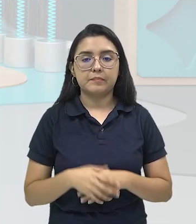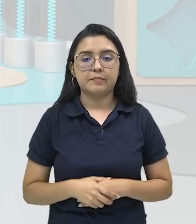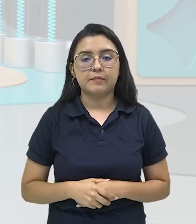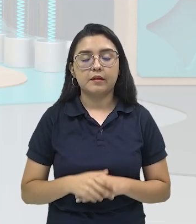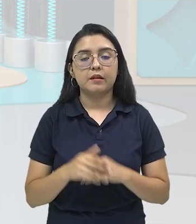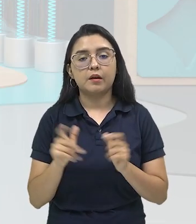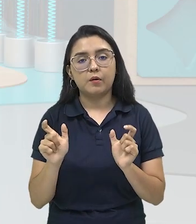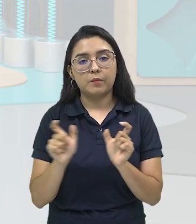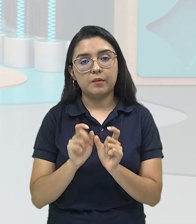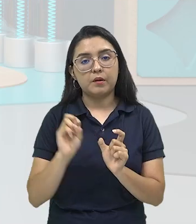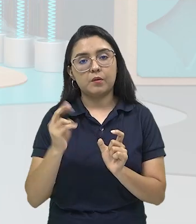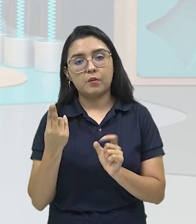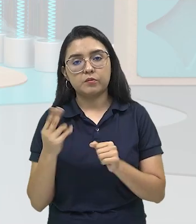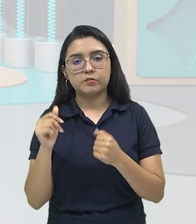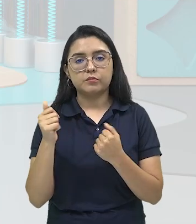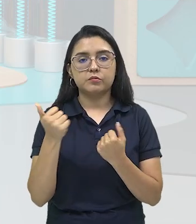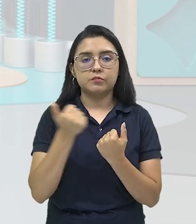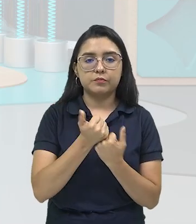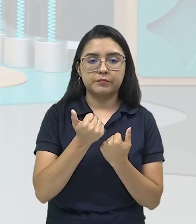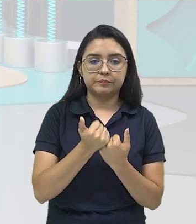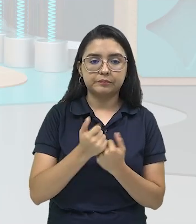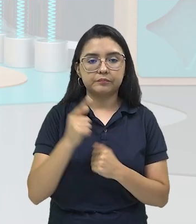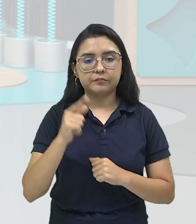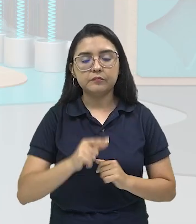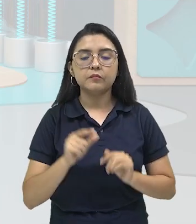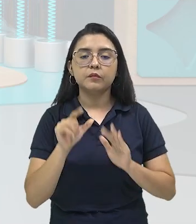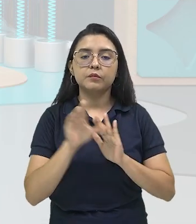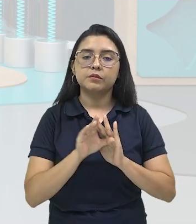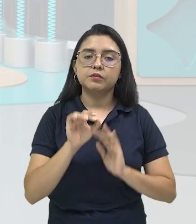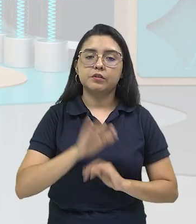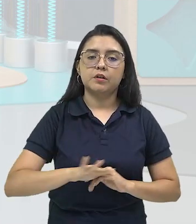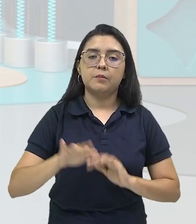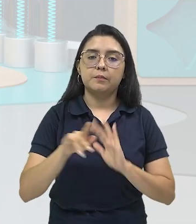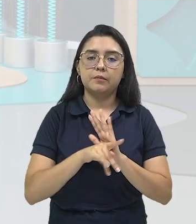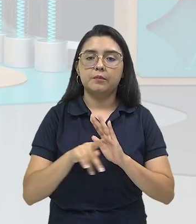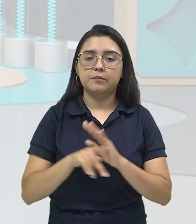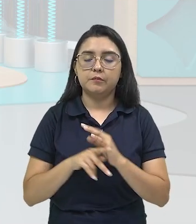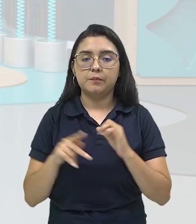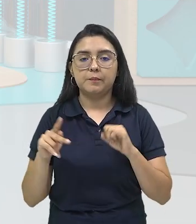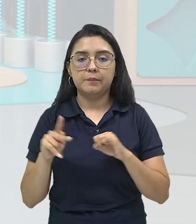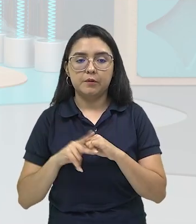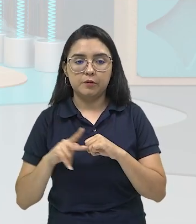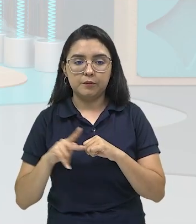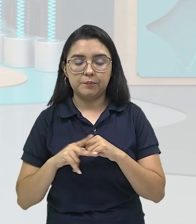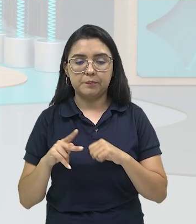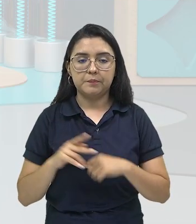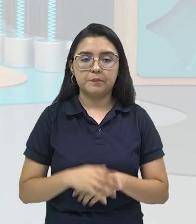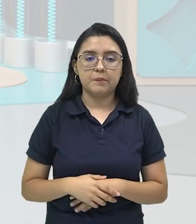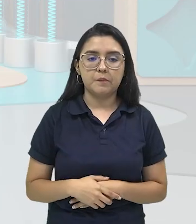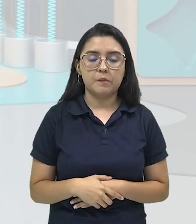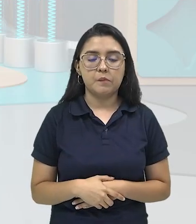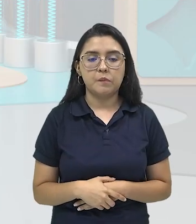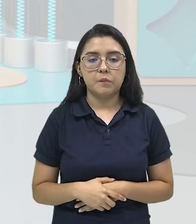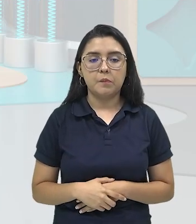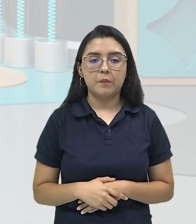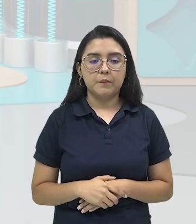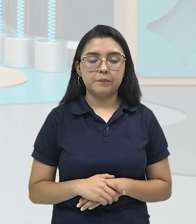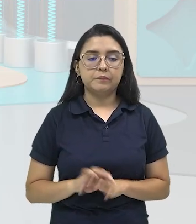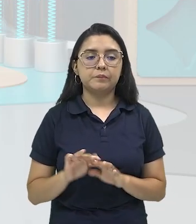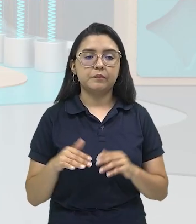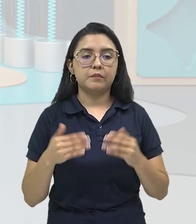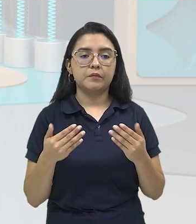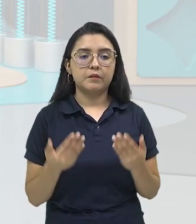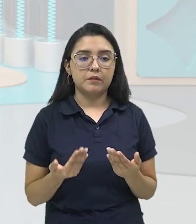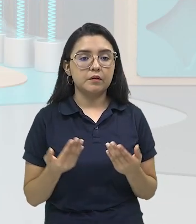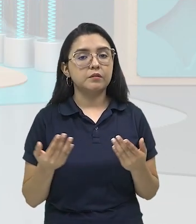ou substitui. Esse é o conceito geral do que é um pronome. tá? E aí a gente